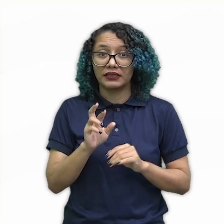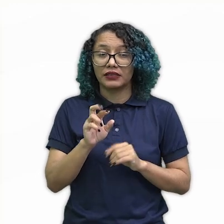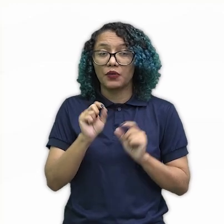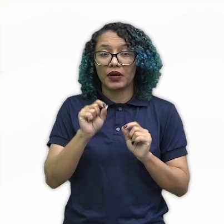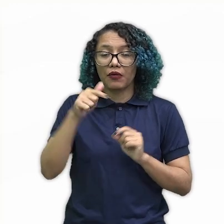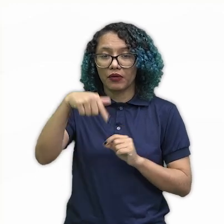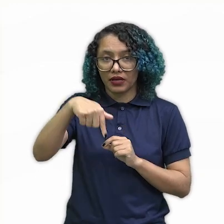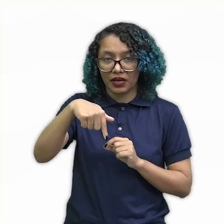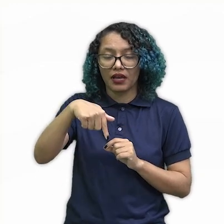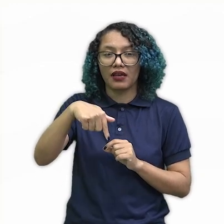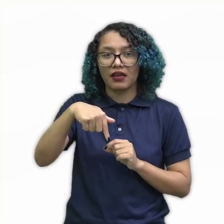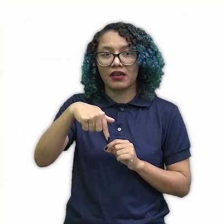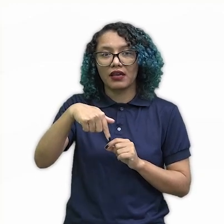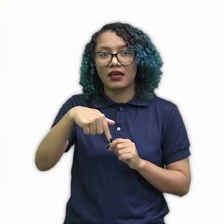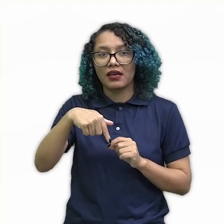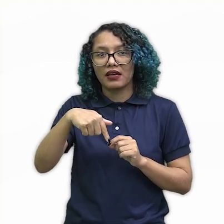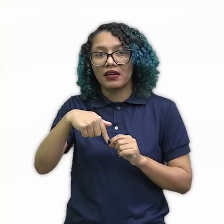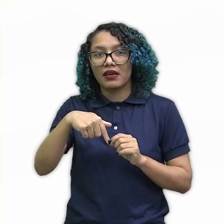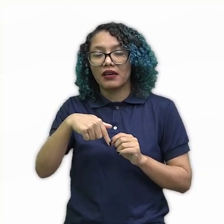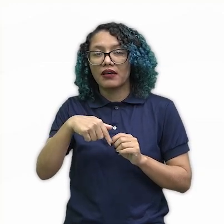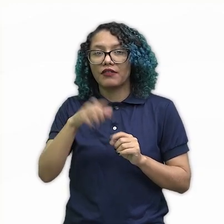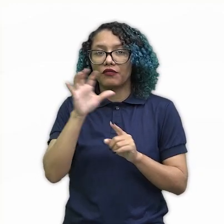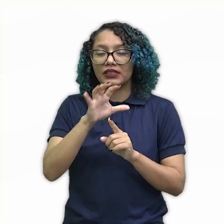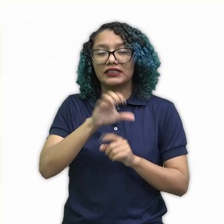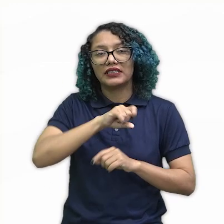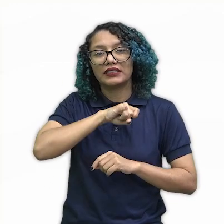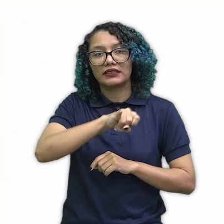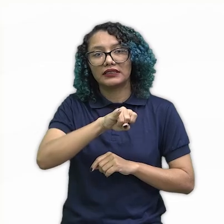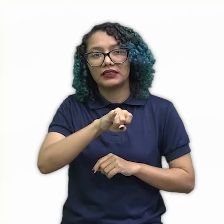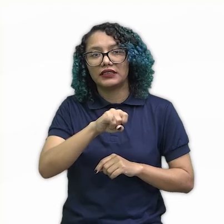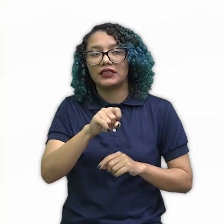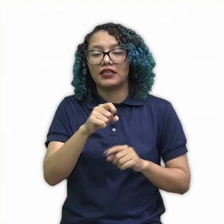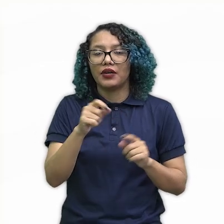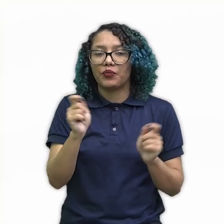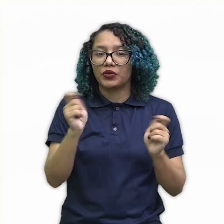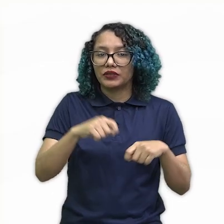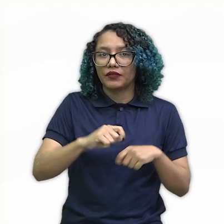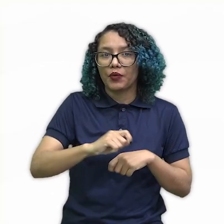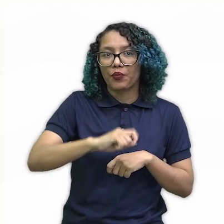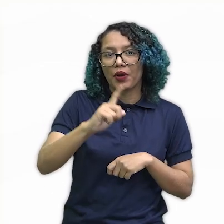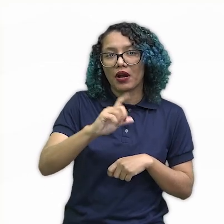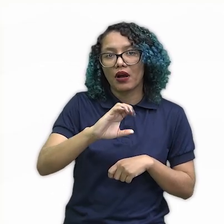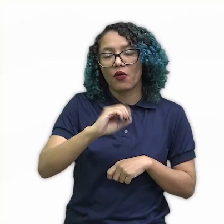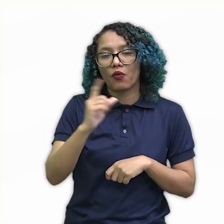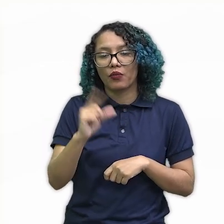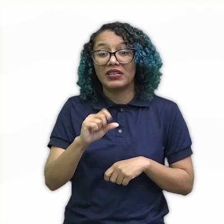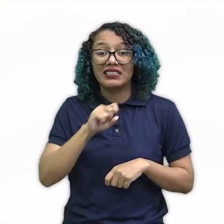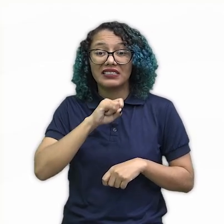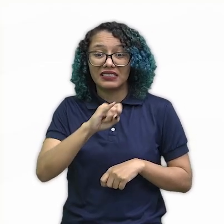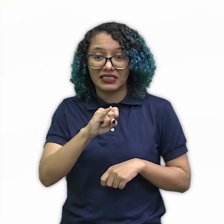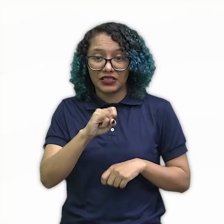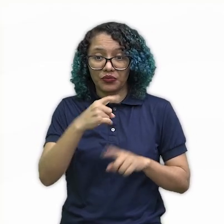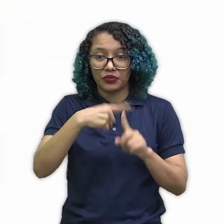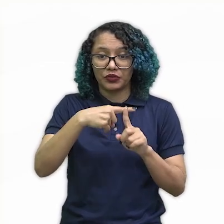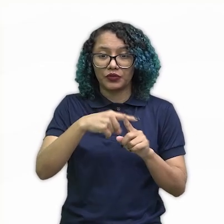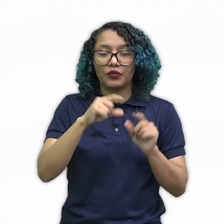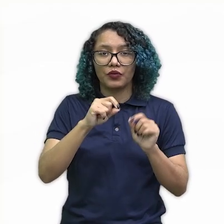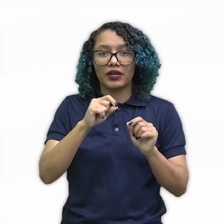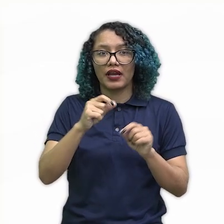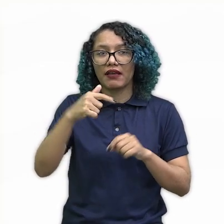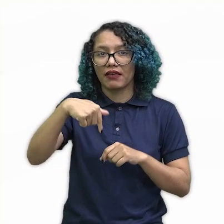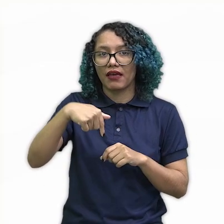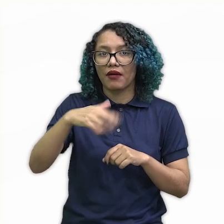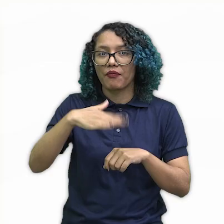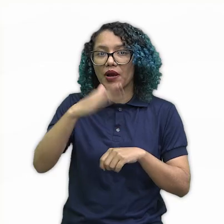ser crescente ou não, né? Então, quando ele é positivo, a nossa razão vai ser maior do que